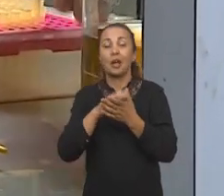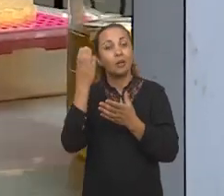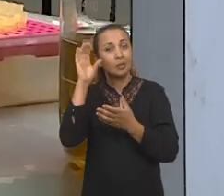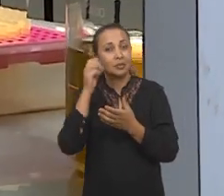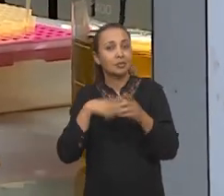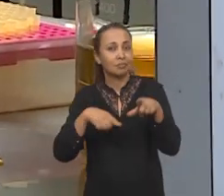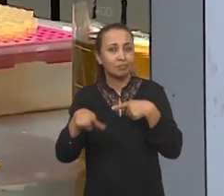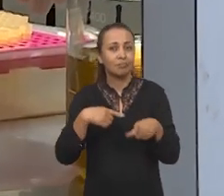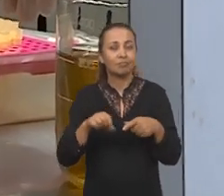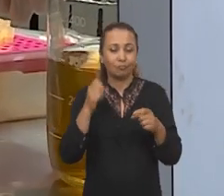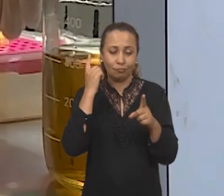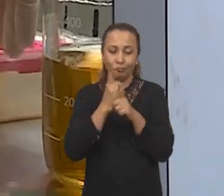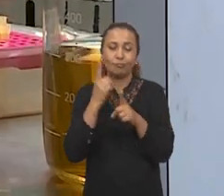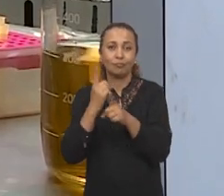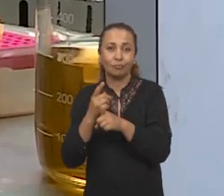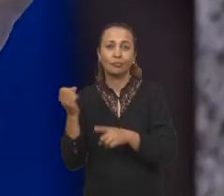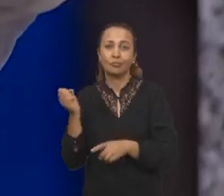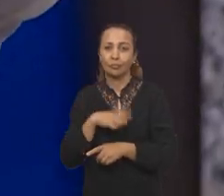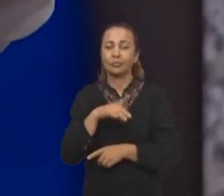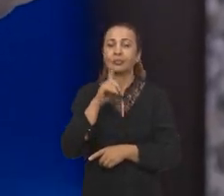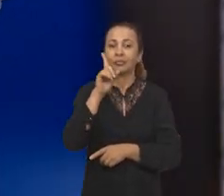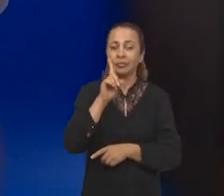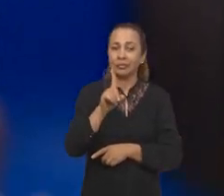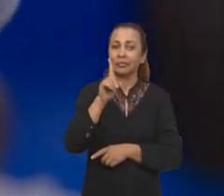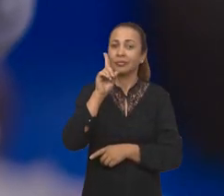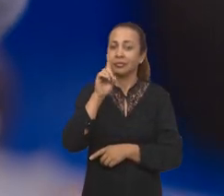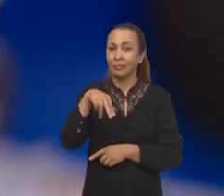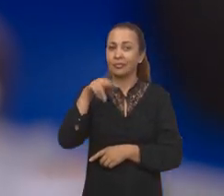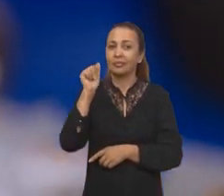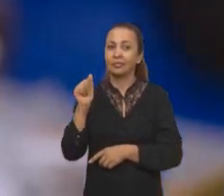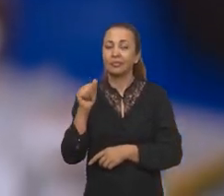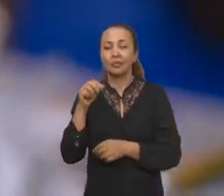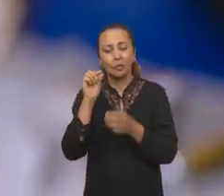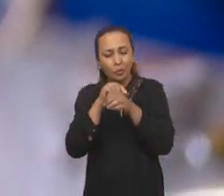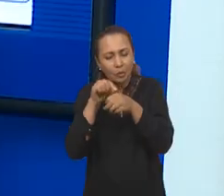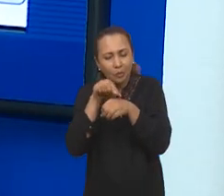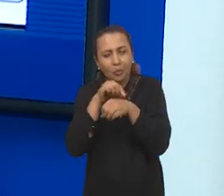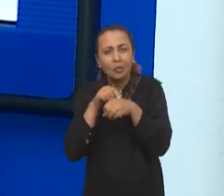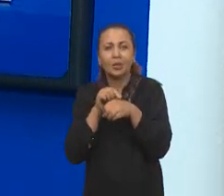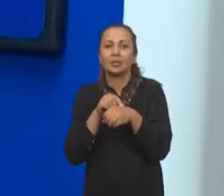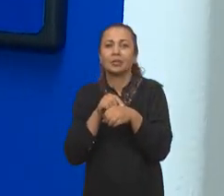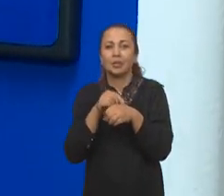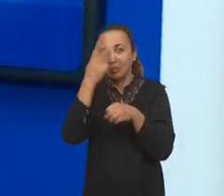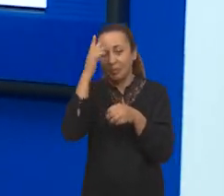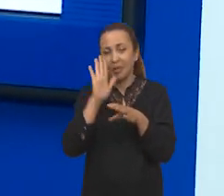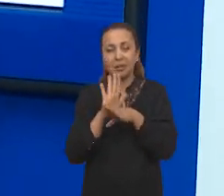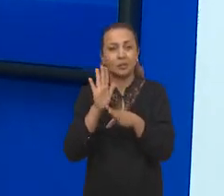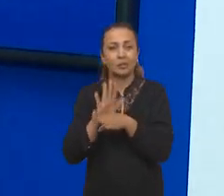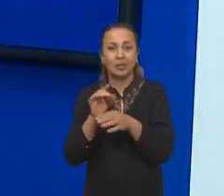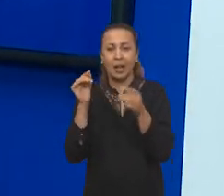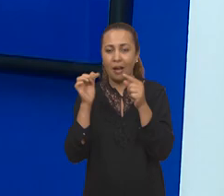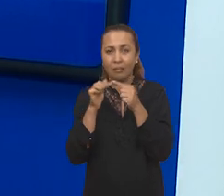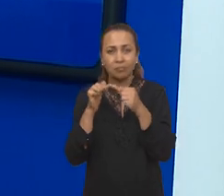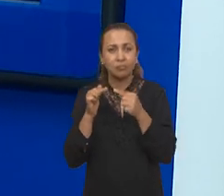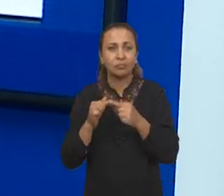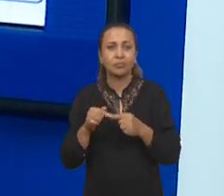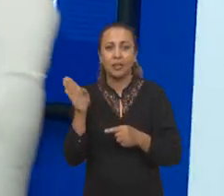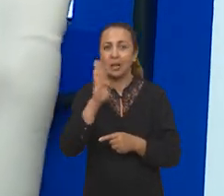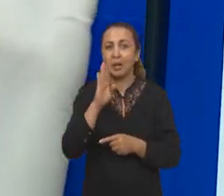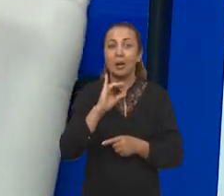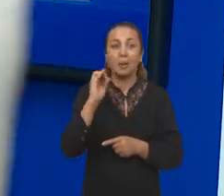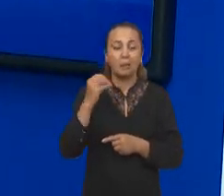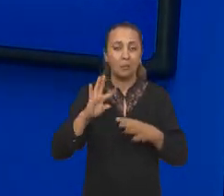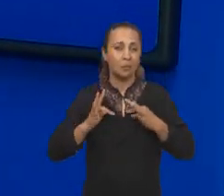cientistas trabalham na descoberta de novos genes dos microrganismos capazes de proporcionar mecanismos com aplicação